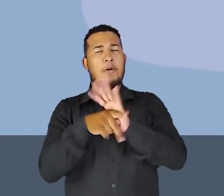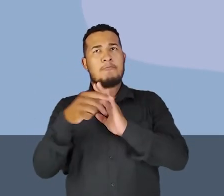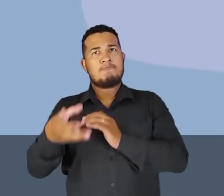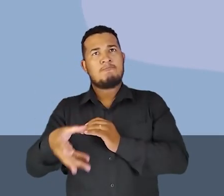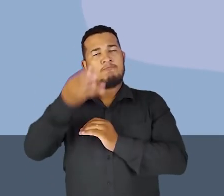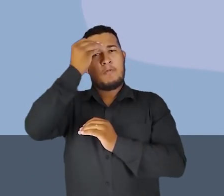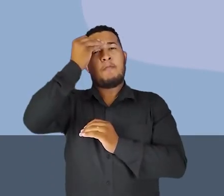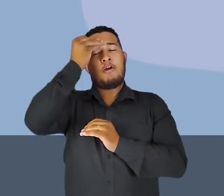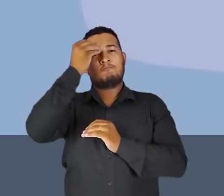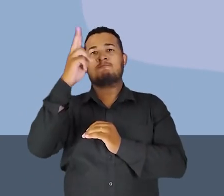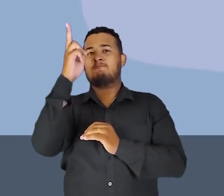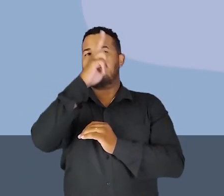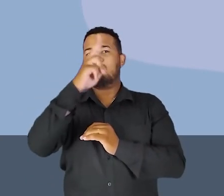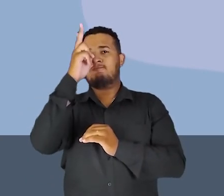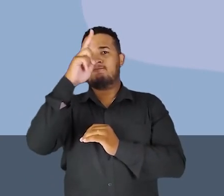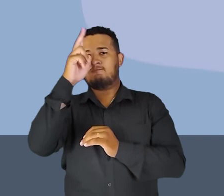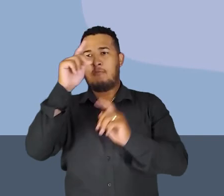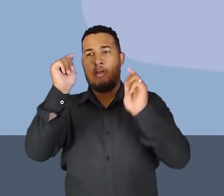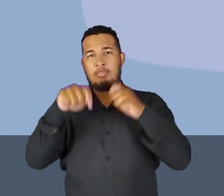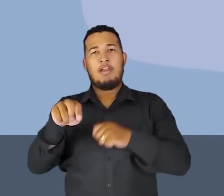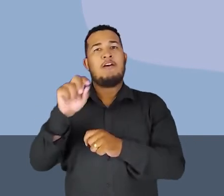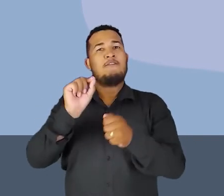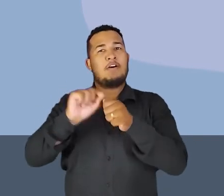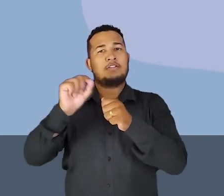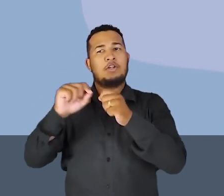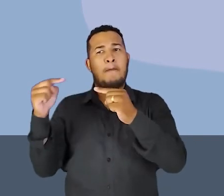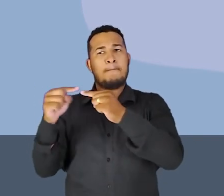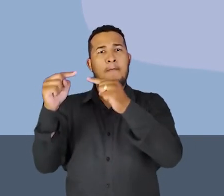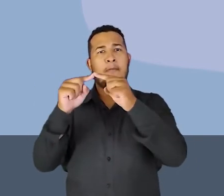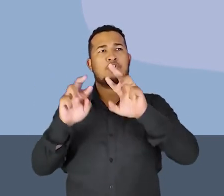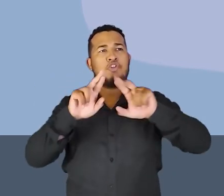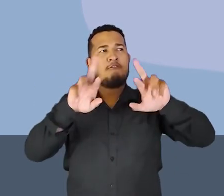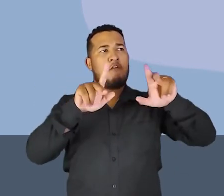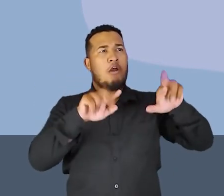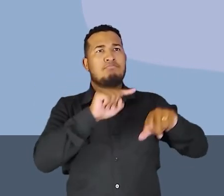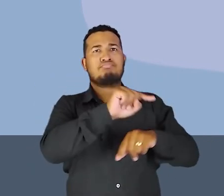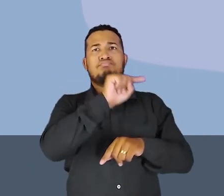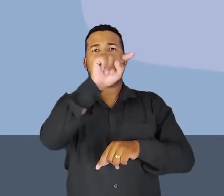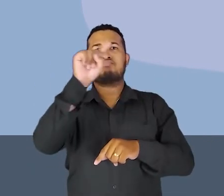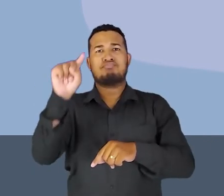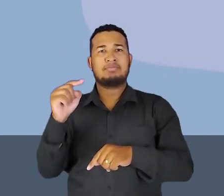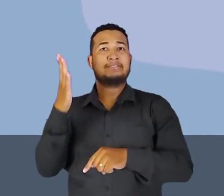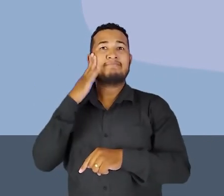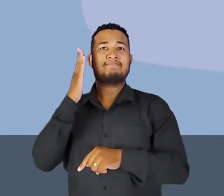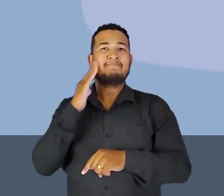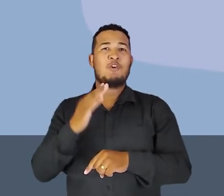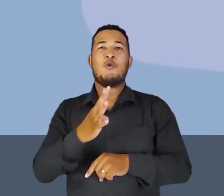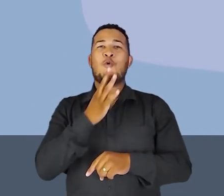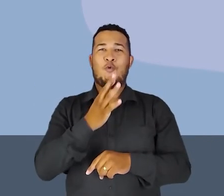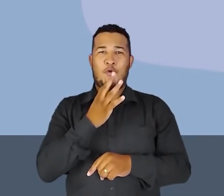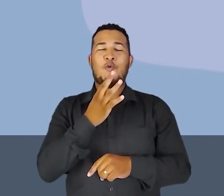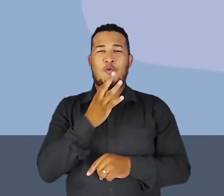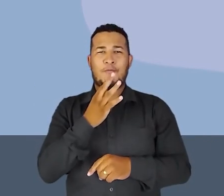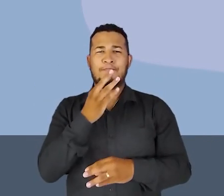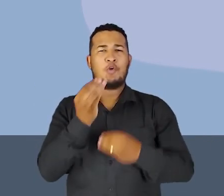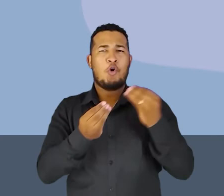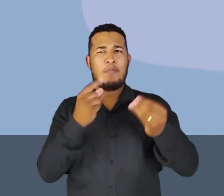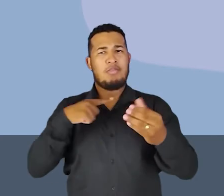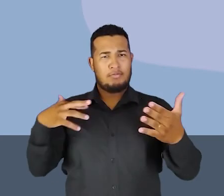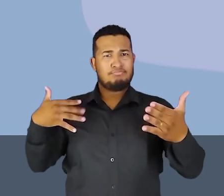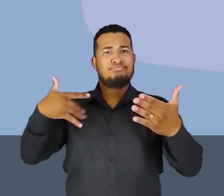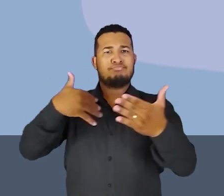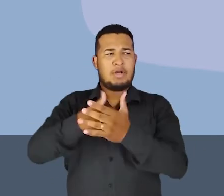que ela pudesse ser reproduzida por diferentes artistas em diferentes momentos da história, né? Como chegaram para